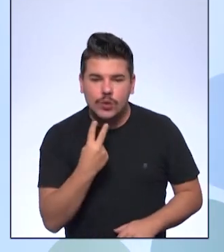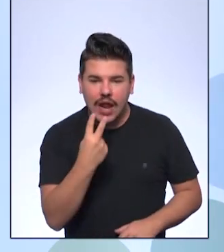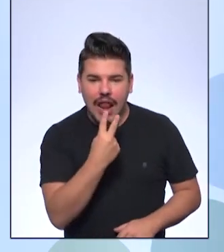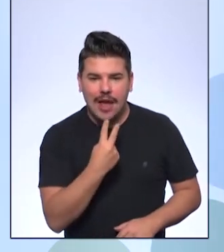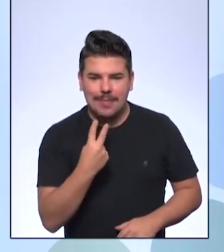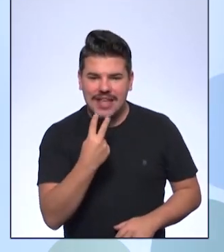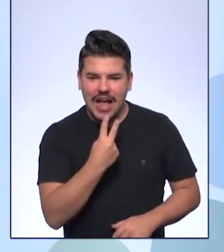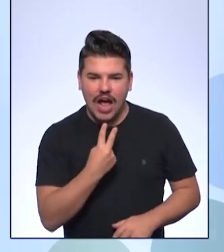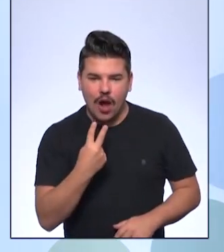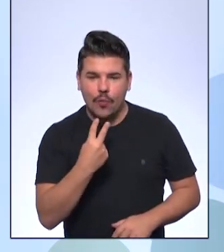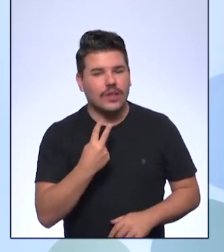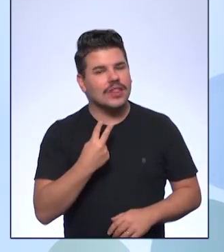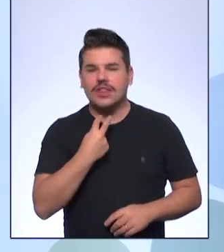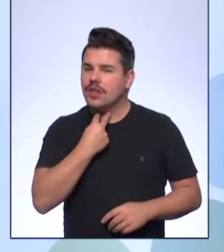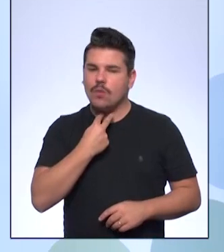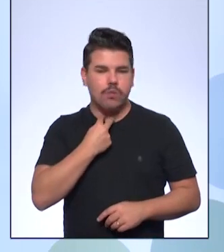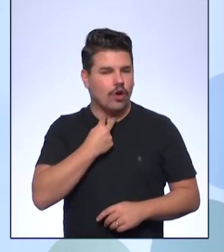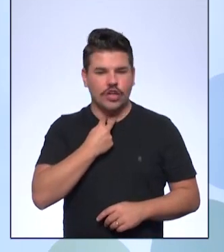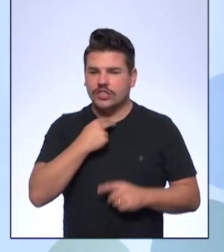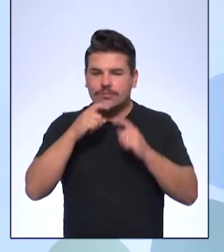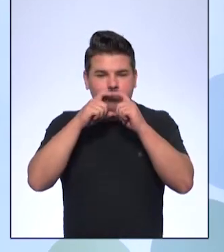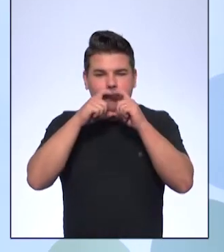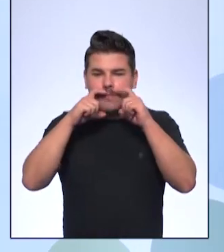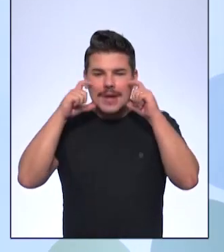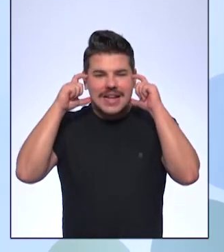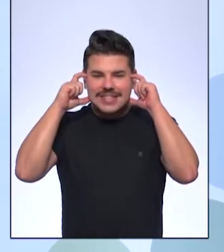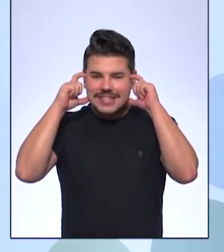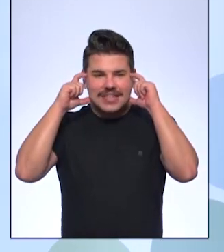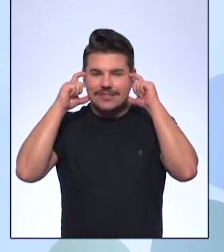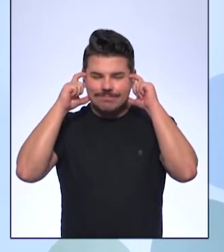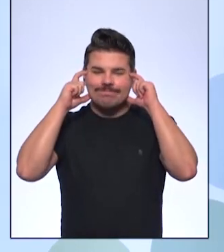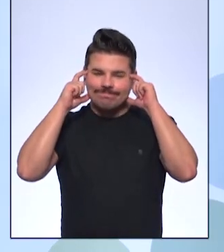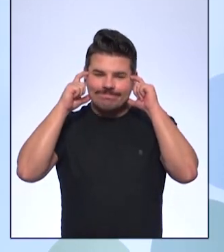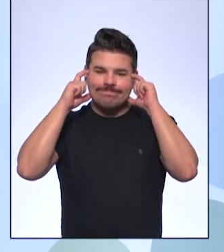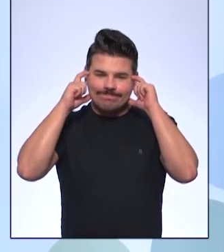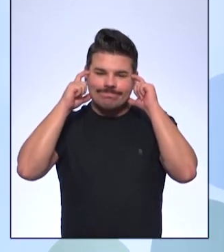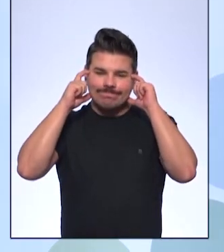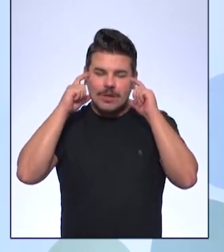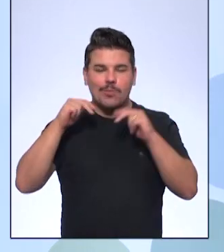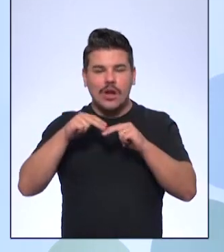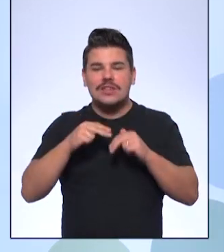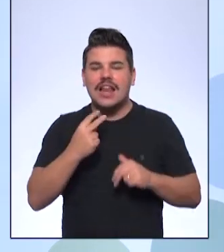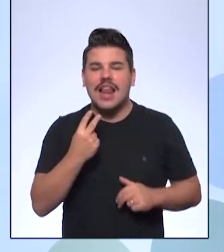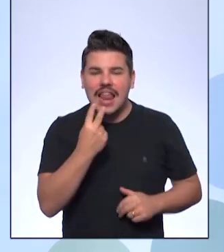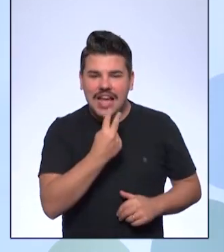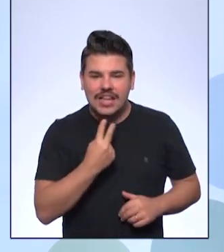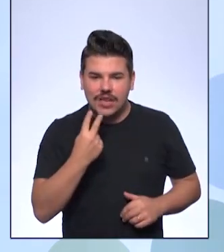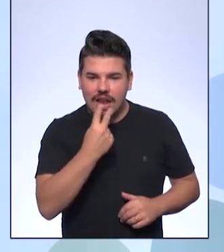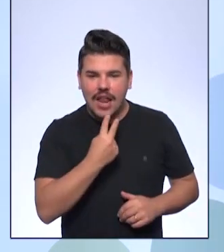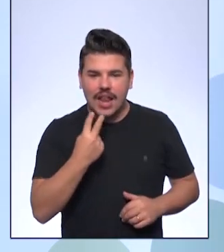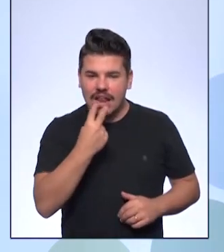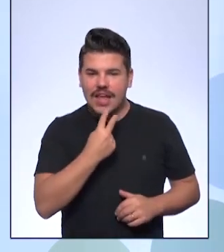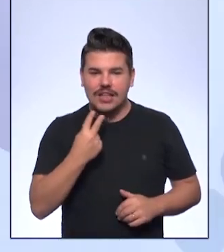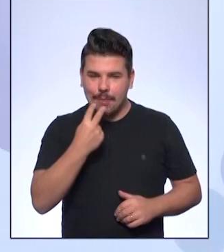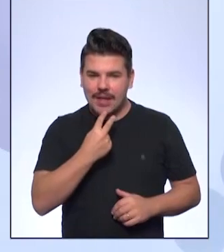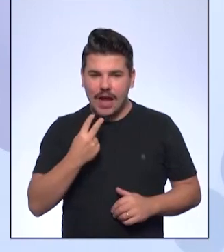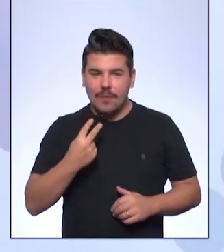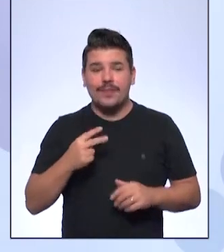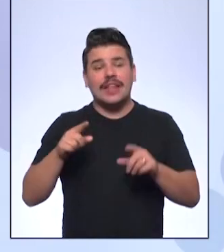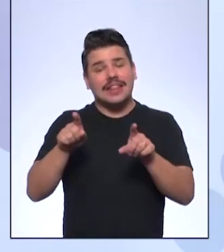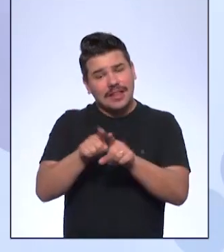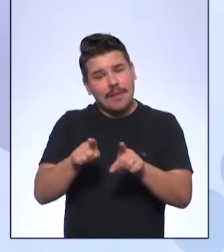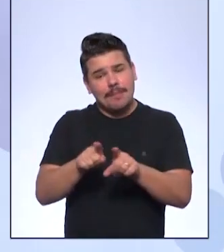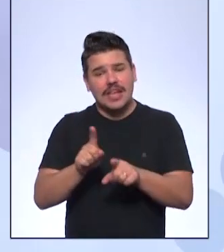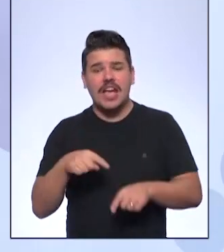isso, a gente não pode ficar com a leitura... com a máscara, devido à leitura labial. Além do fato de que, como a